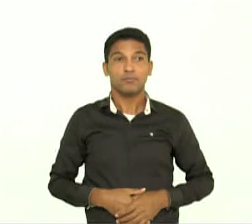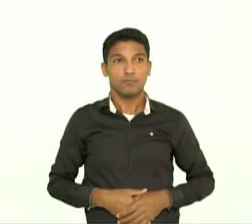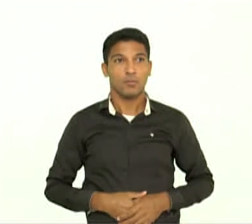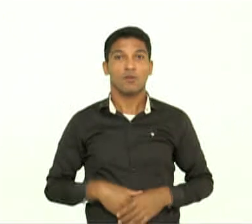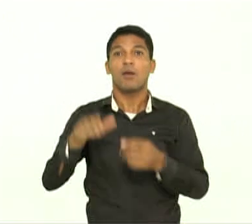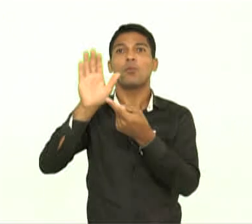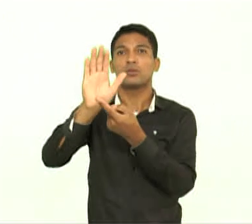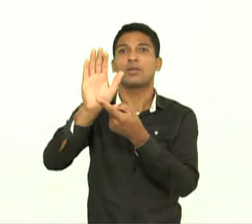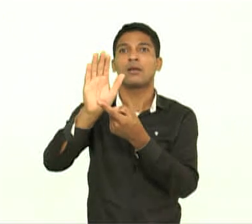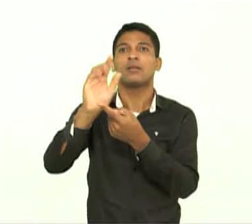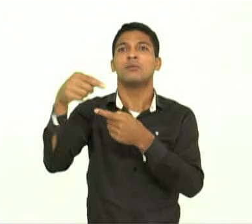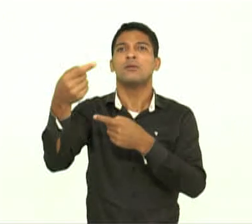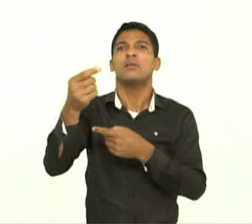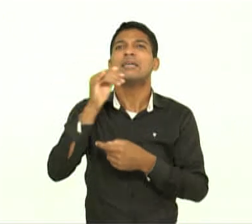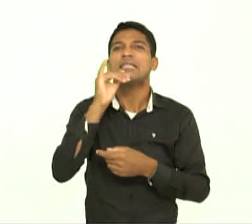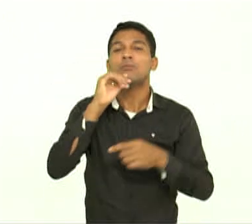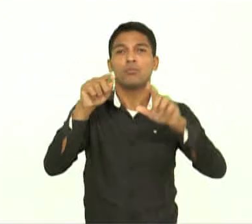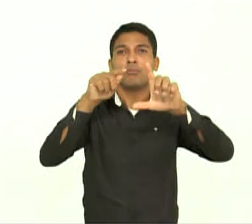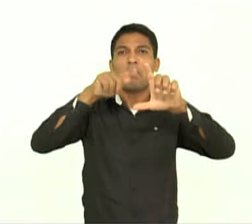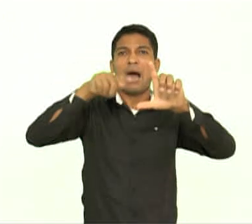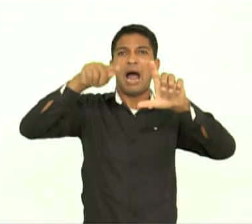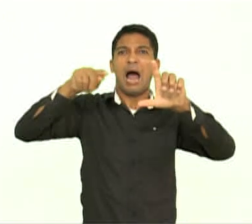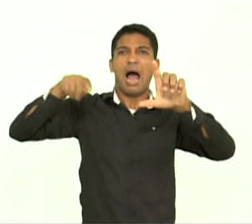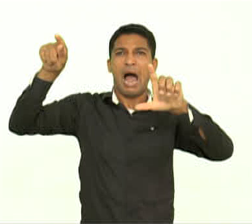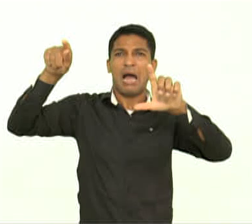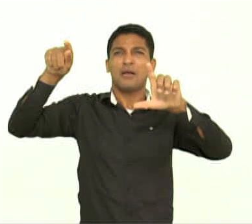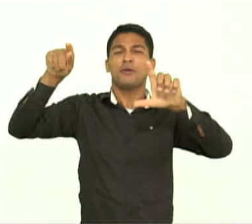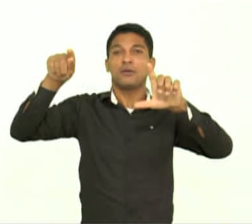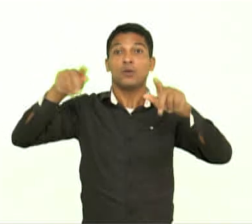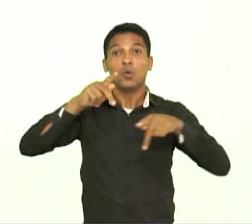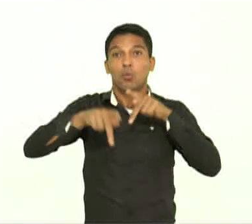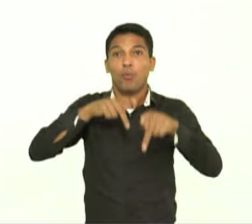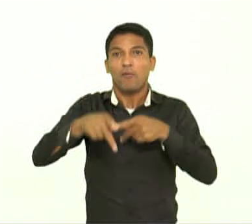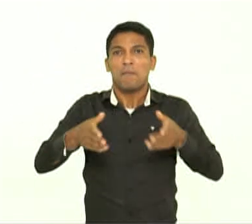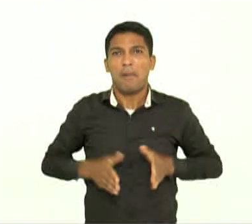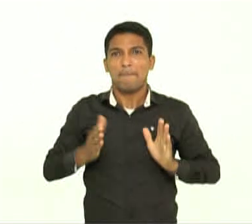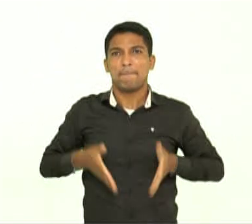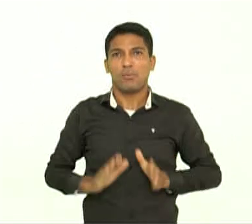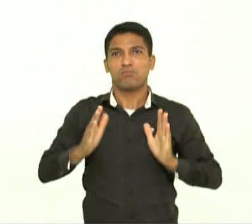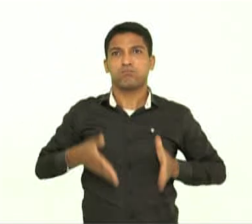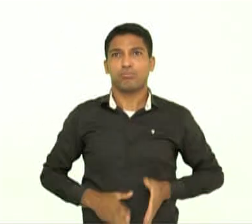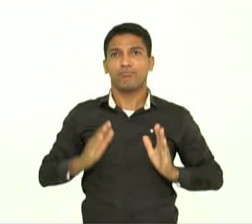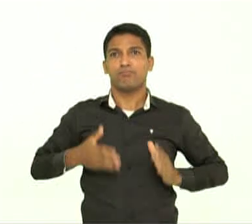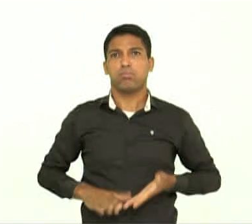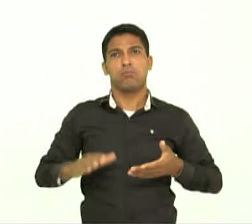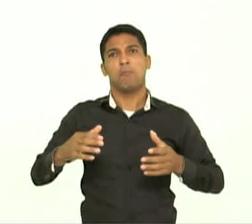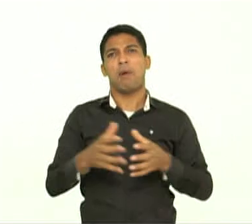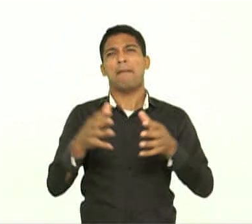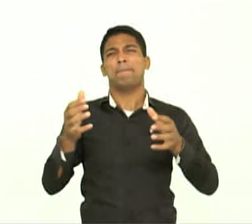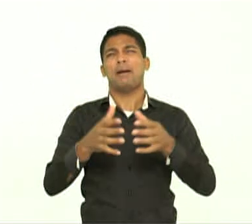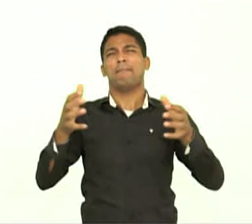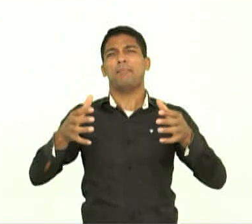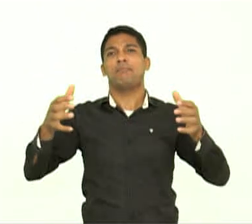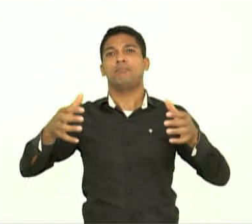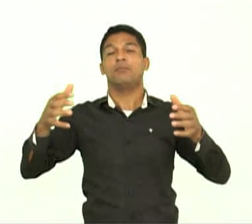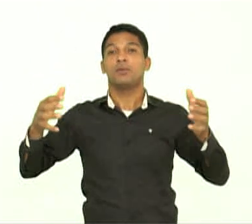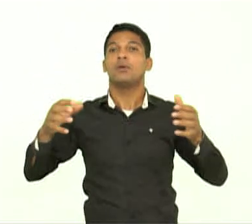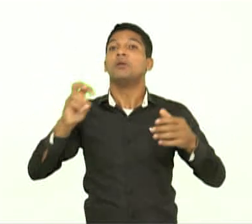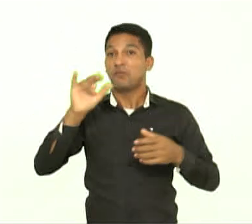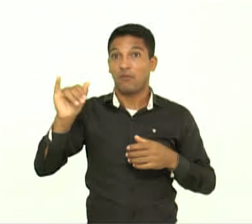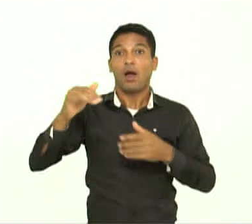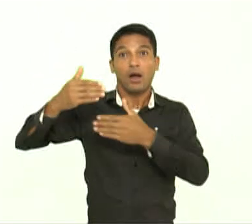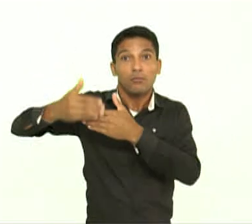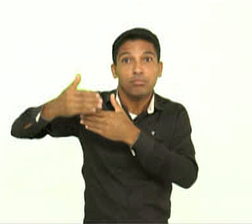exemplo. Nunca esteve tão populoso. E existem projeções de que esse aumento vai continuar nos